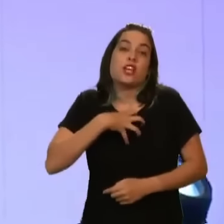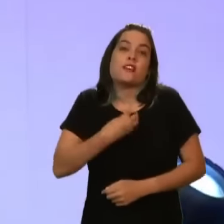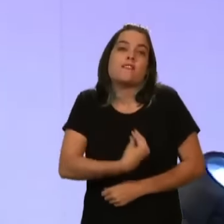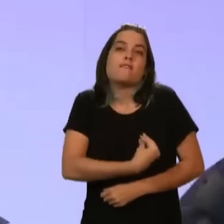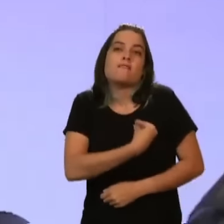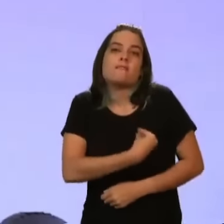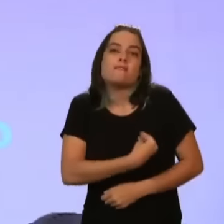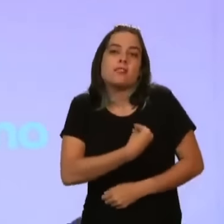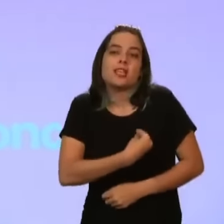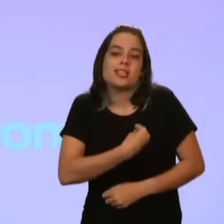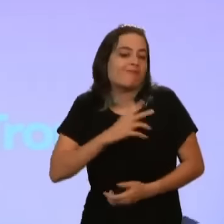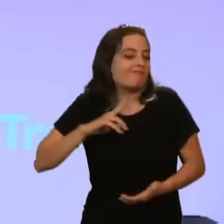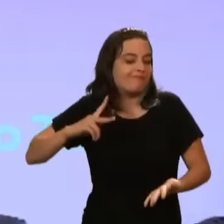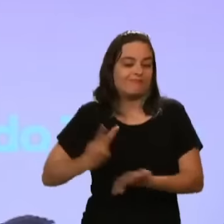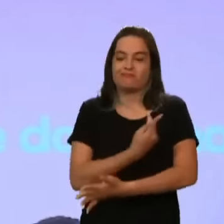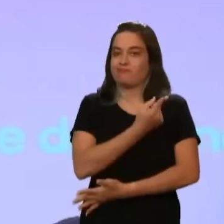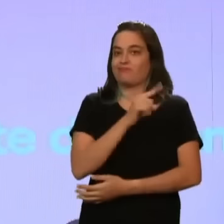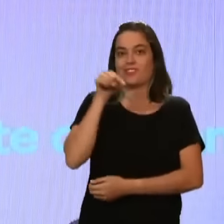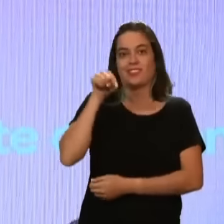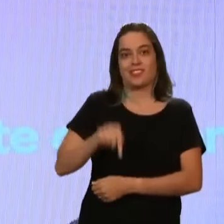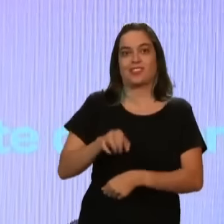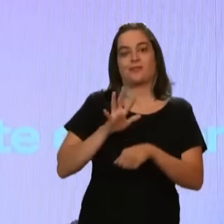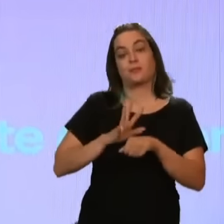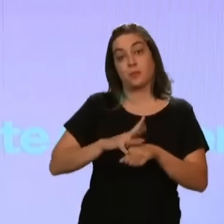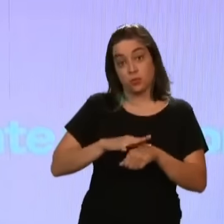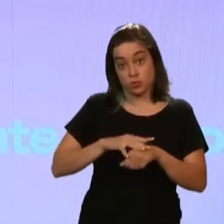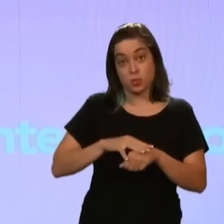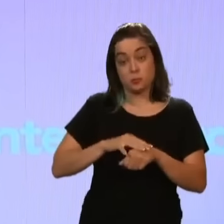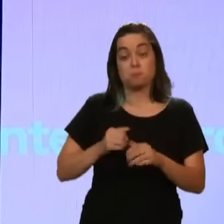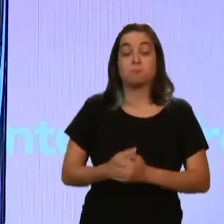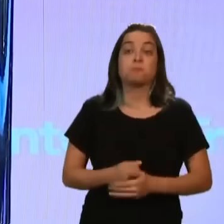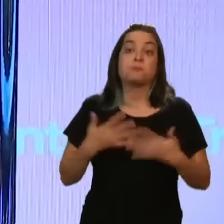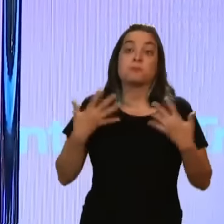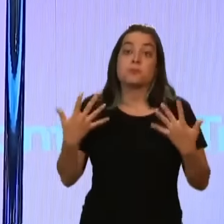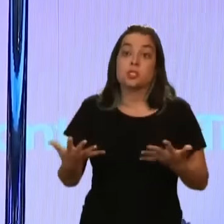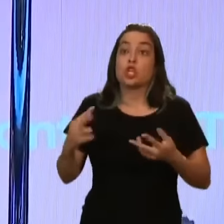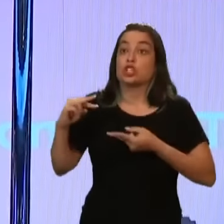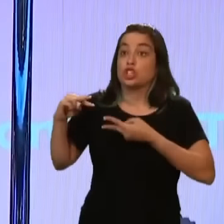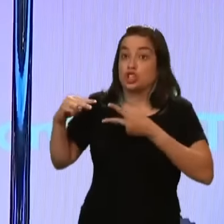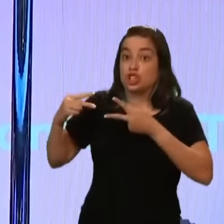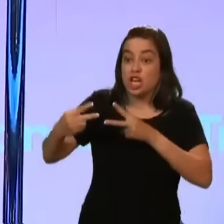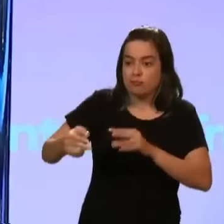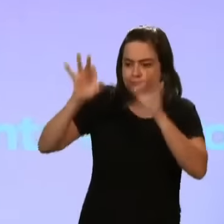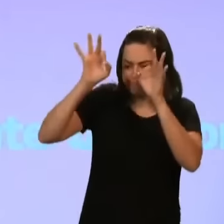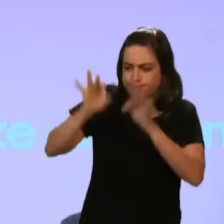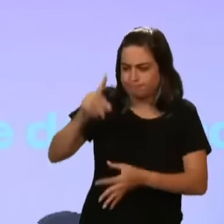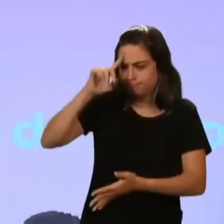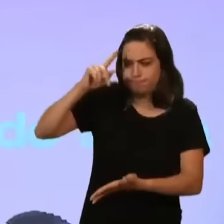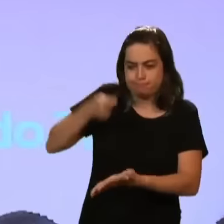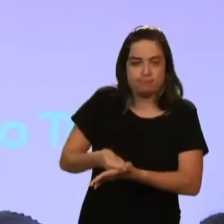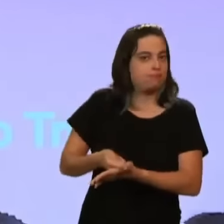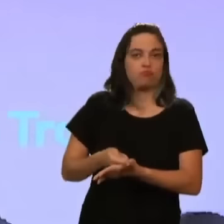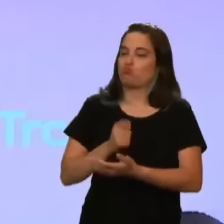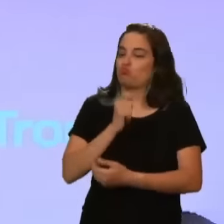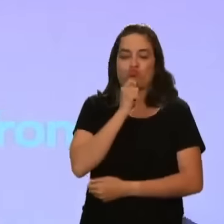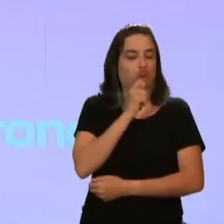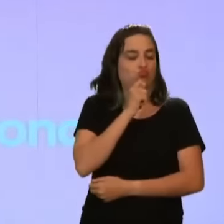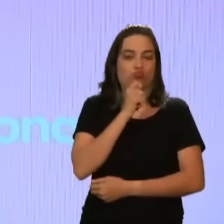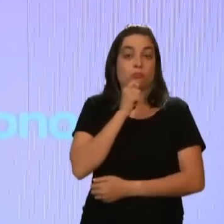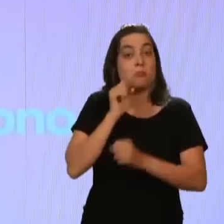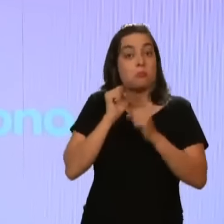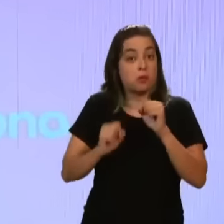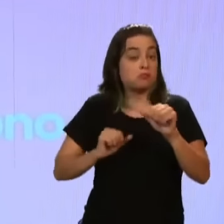vai despertar aquela enfermidade. Então, a genética não é determinante para você. Você também